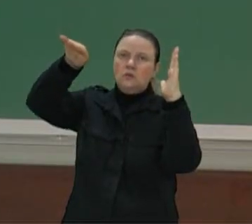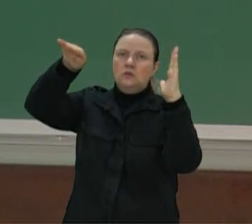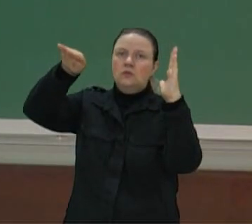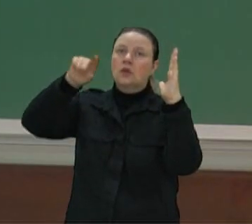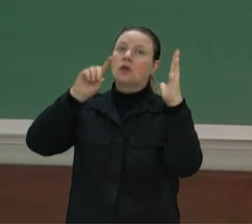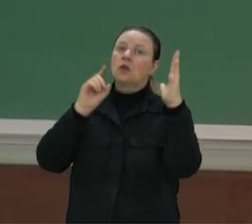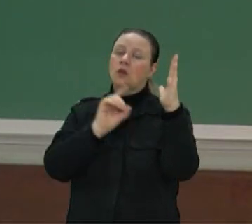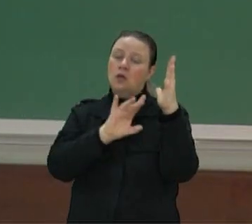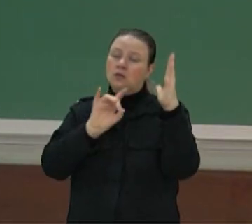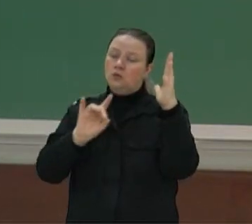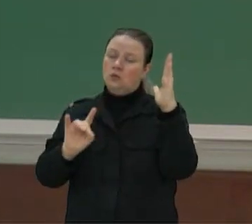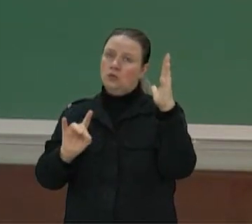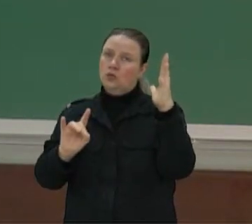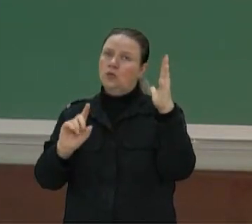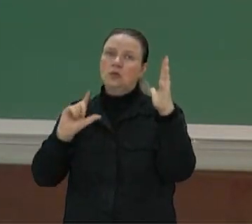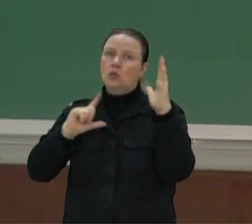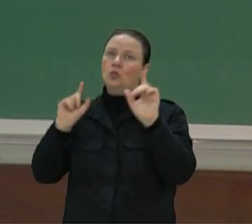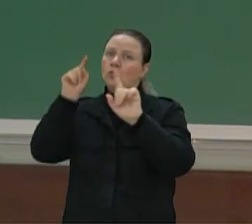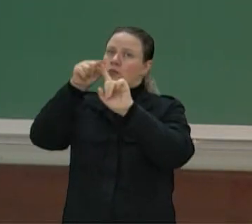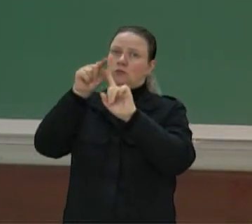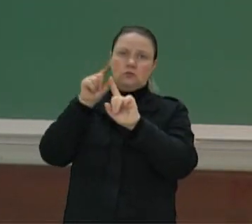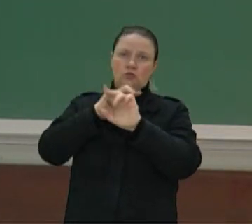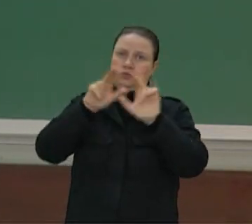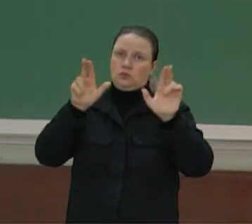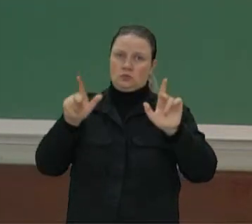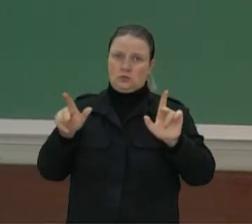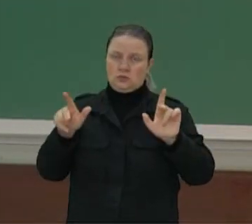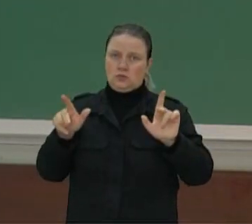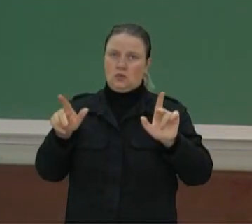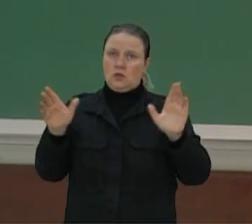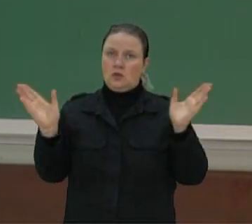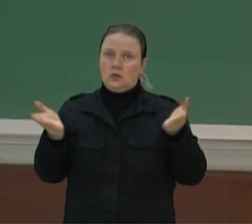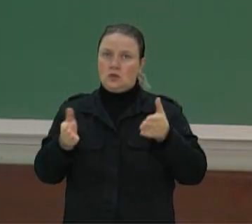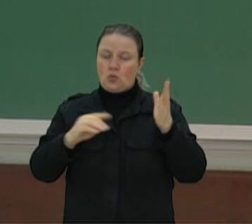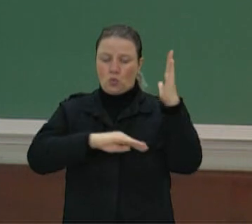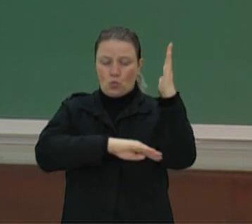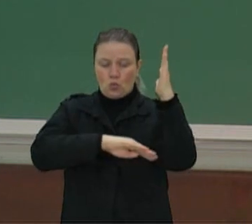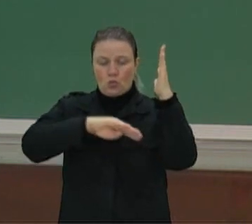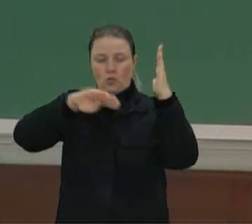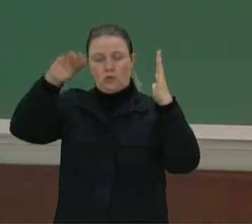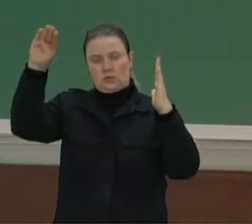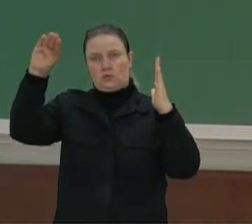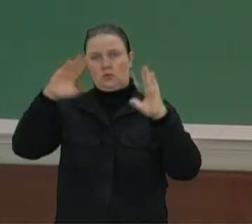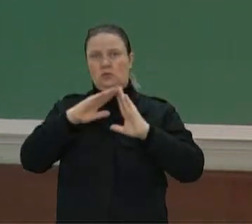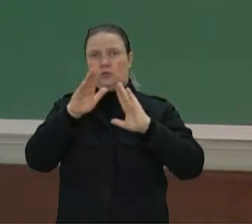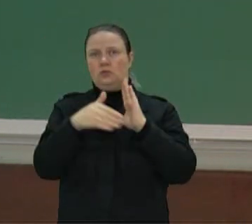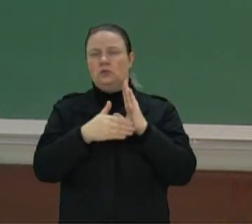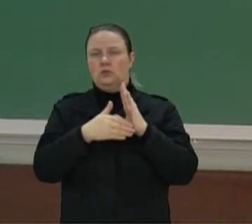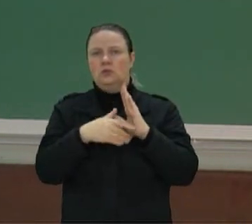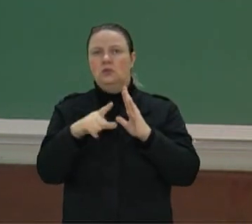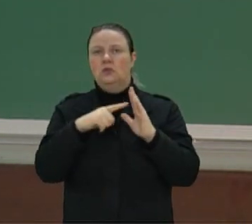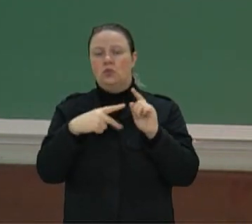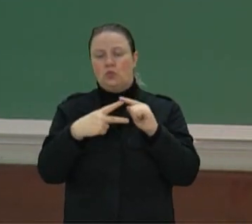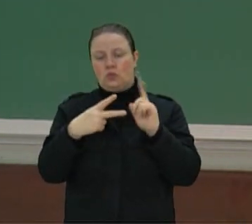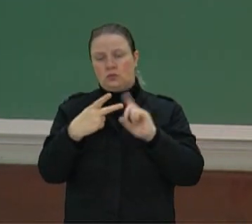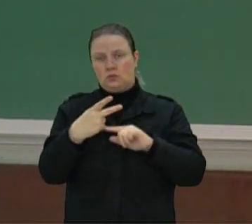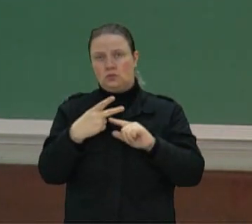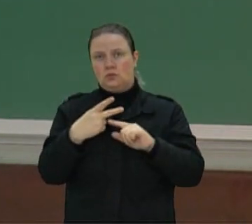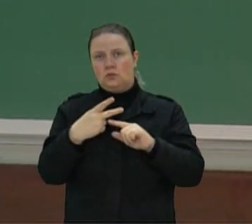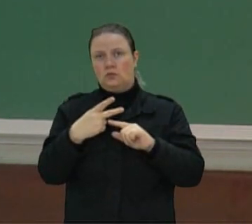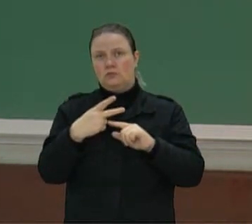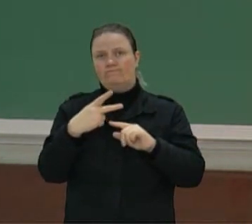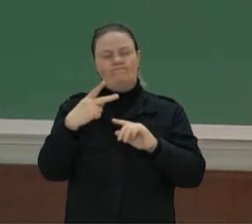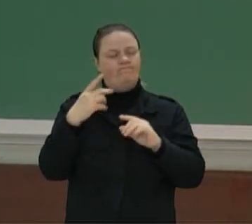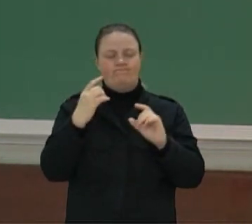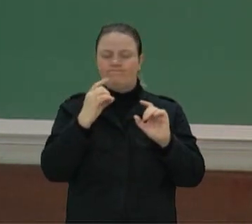reta é uma função. Então aqui você tem uma função, portanto é uma reta. Todos aqueles que tinham duas retas, você